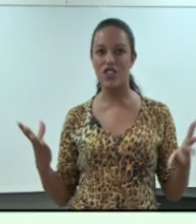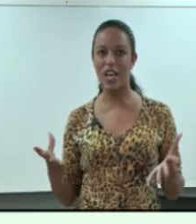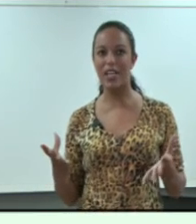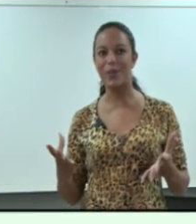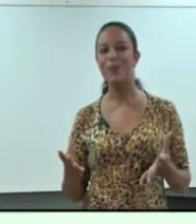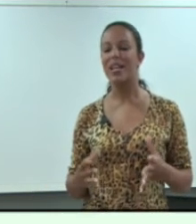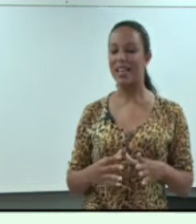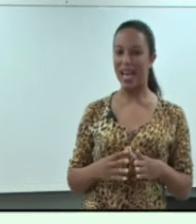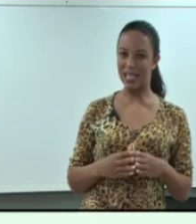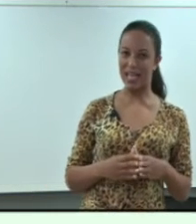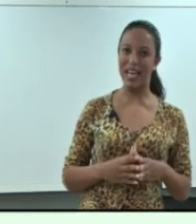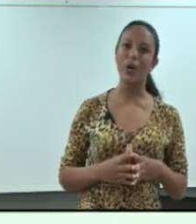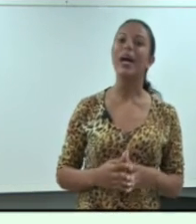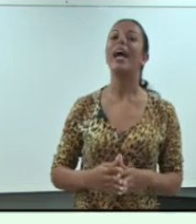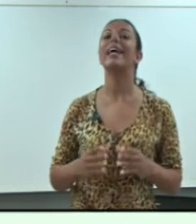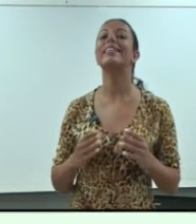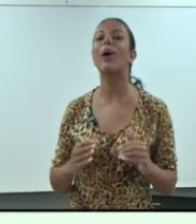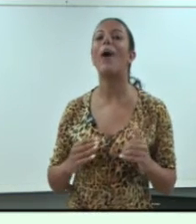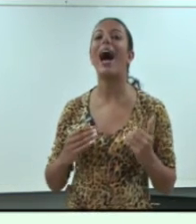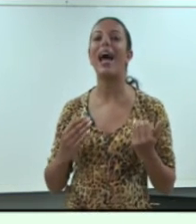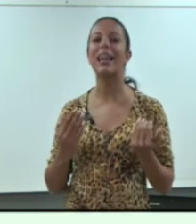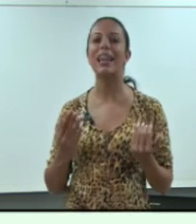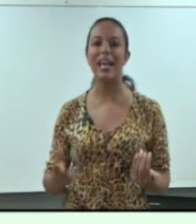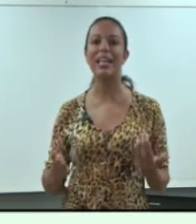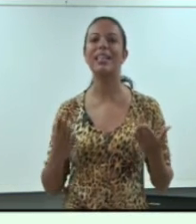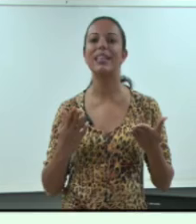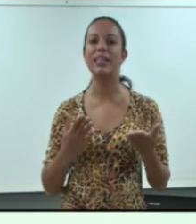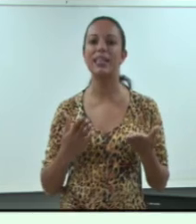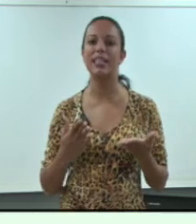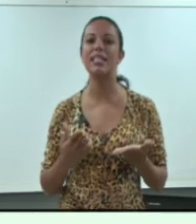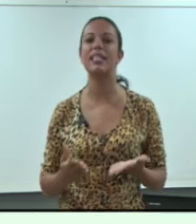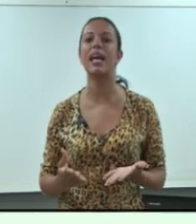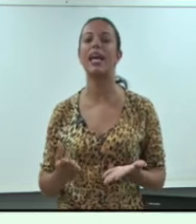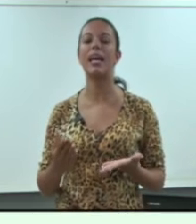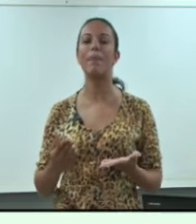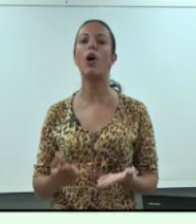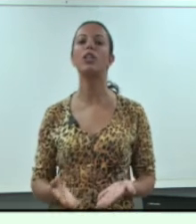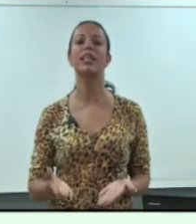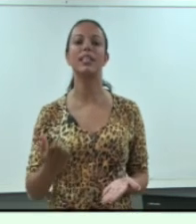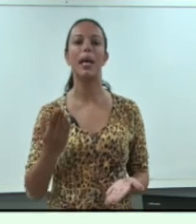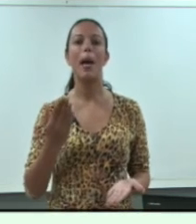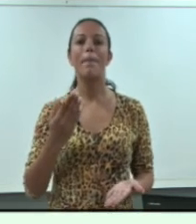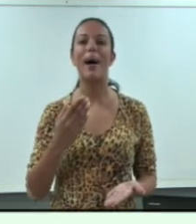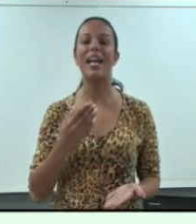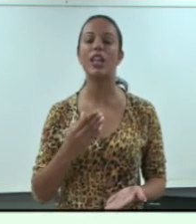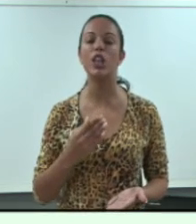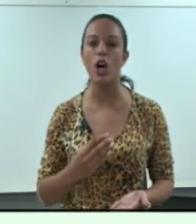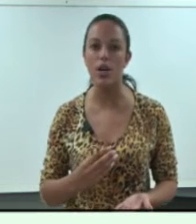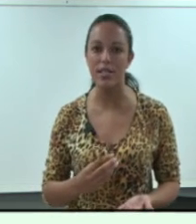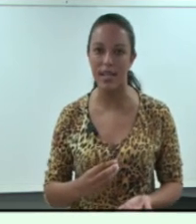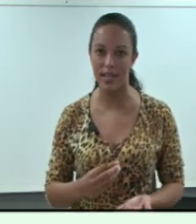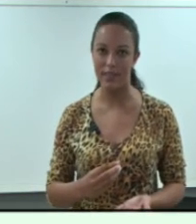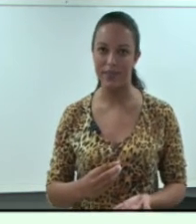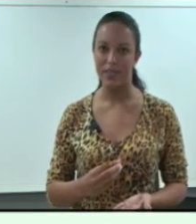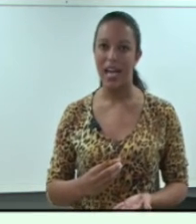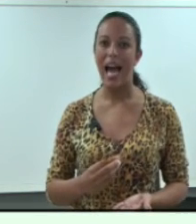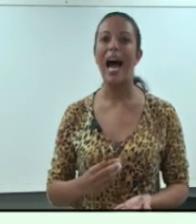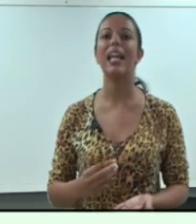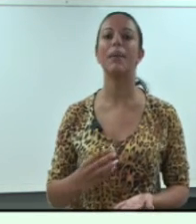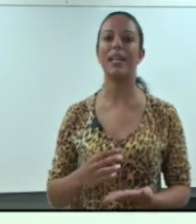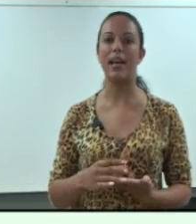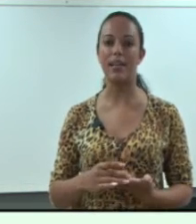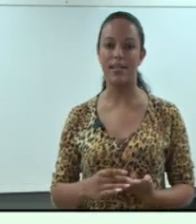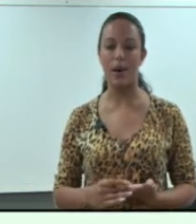oxigênio Tá certo então além de ser importante para nossa